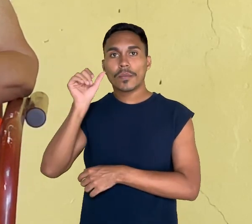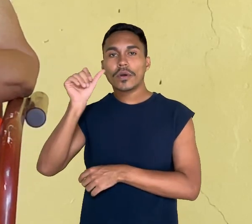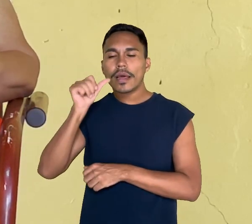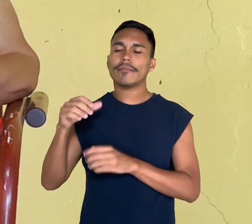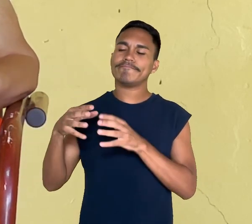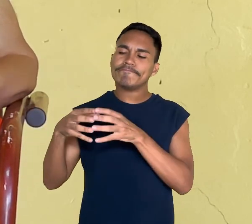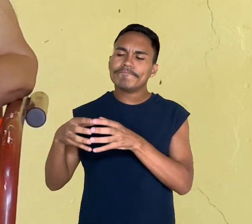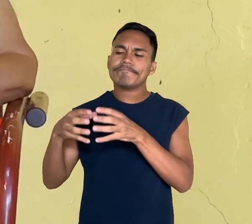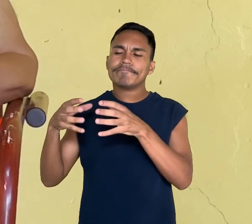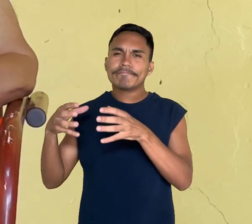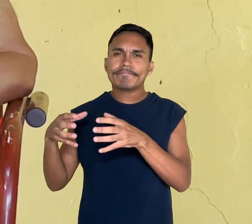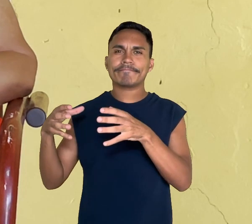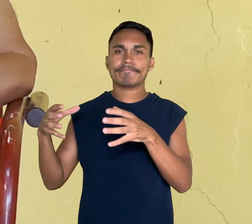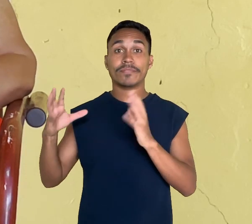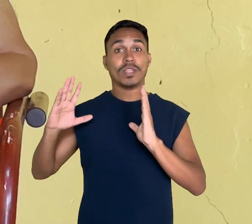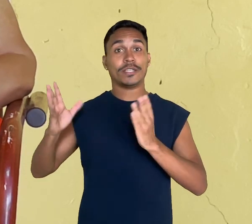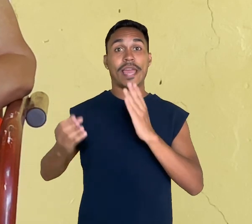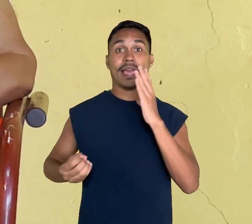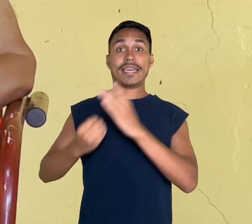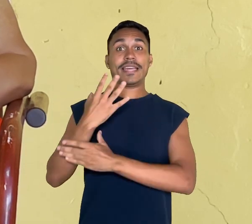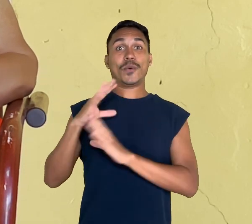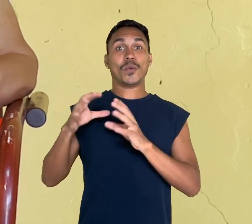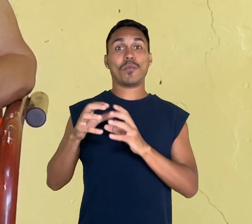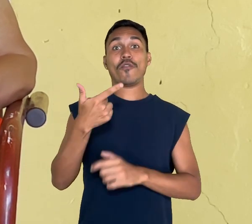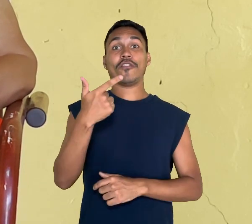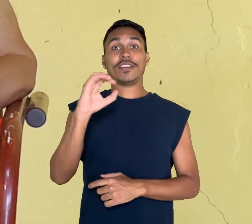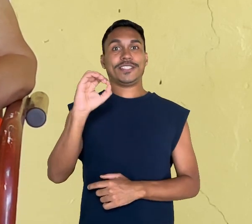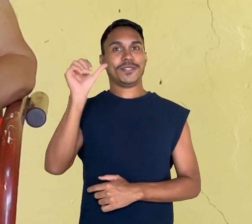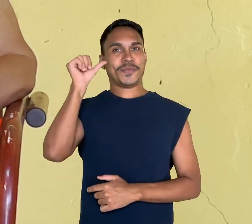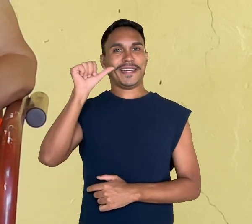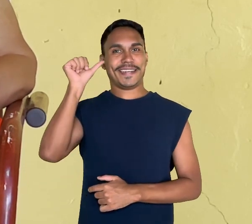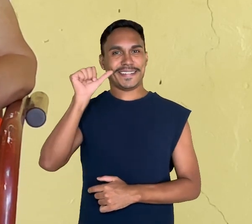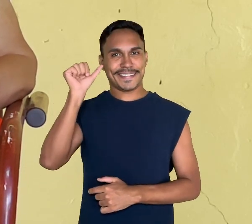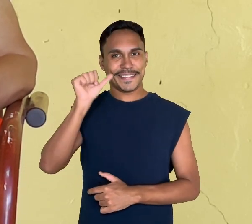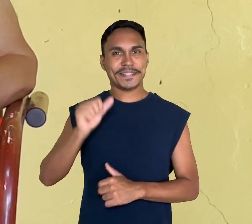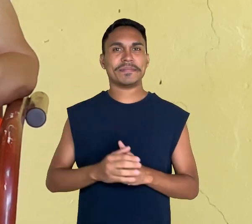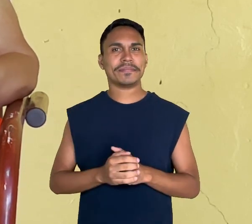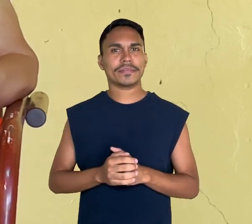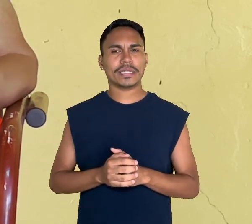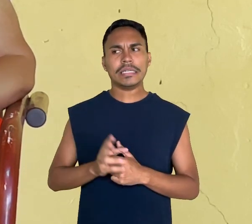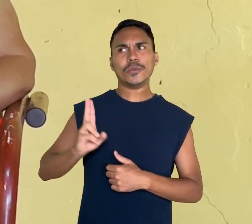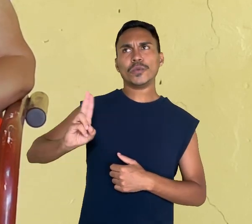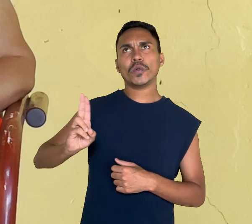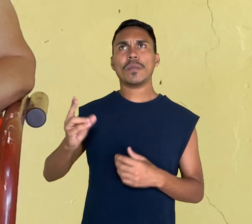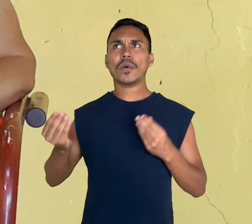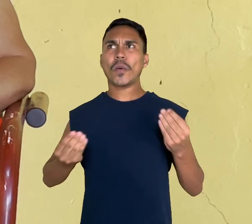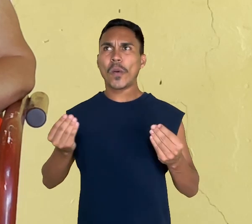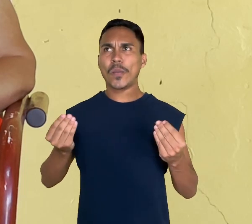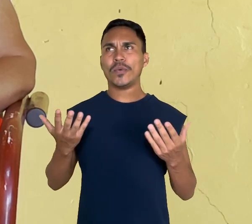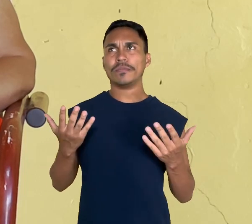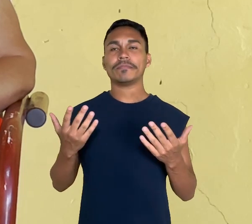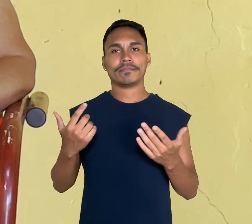Deus, devagarzinho a gente foi se organizando e eu já montei o grupo com 20 mulheres. E aí, como será o nome Marinês